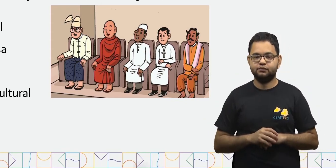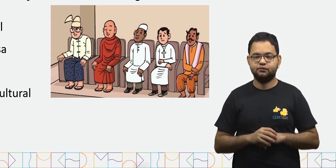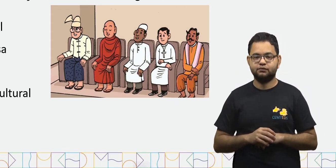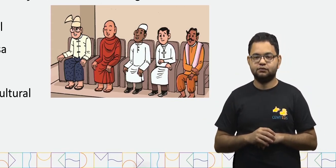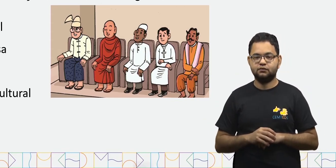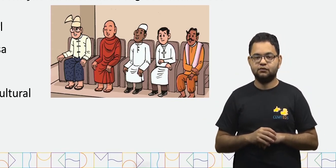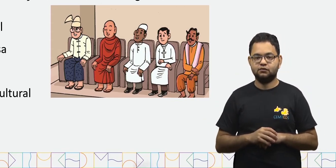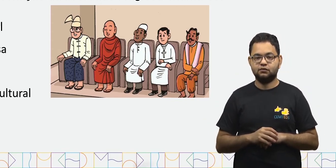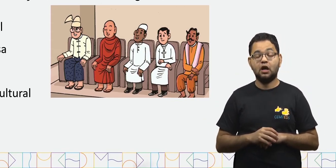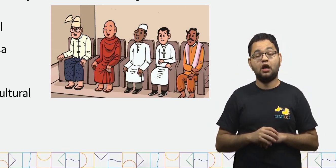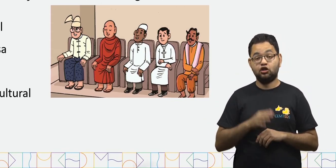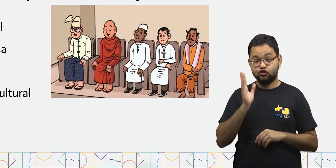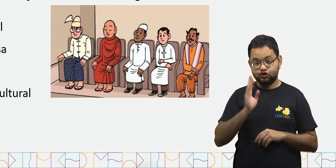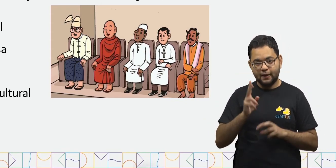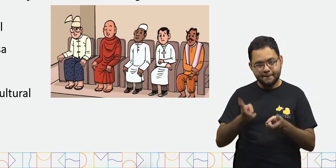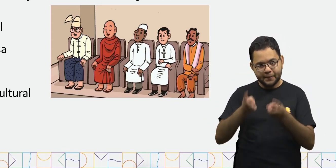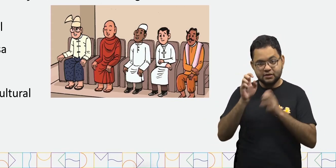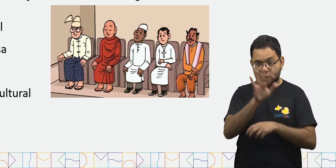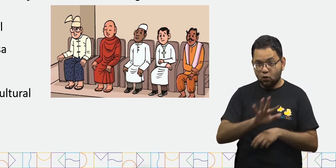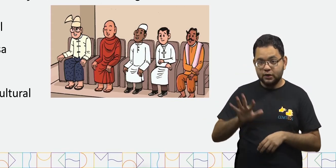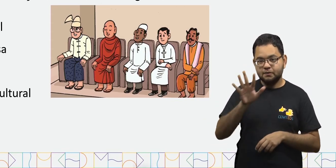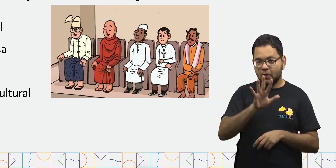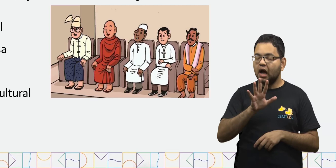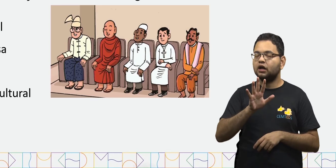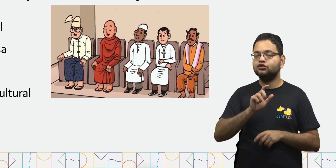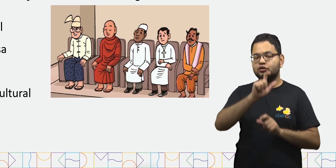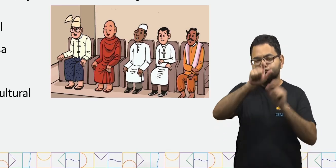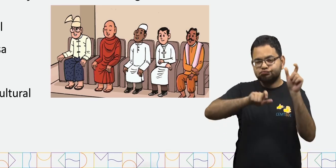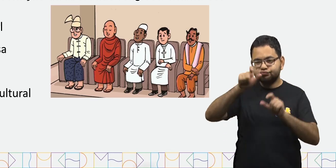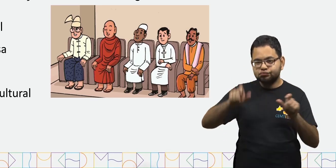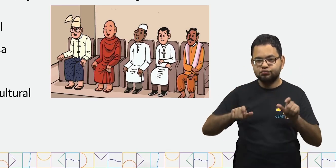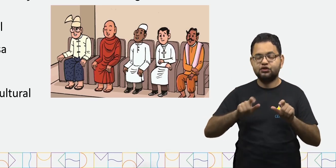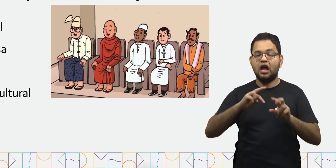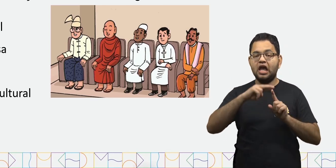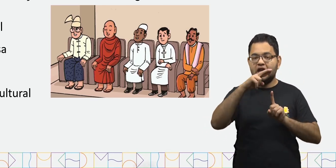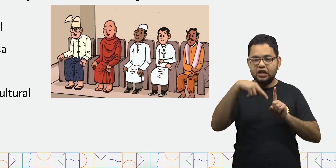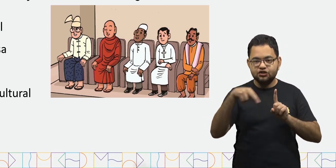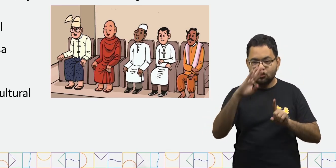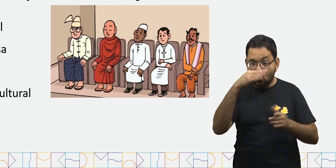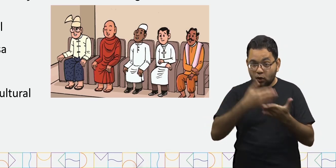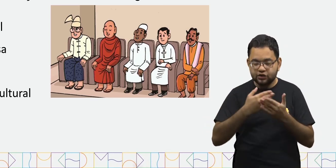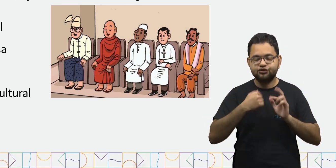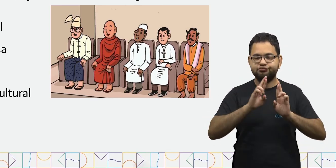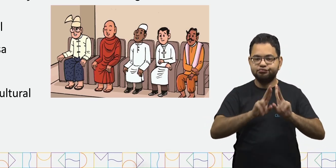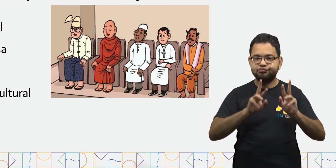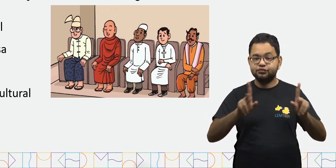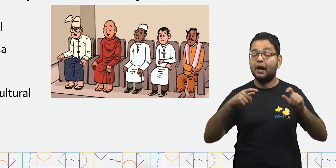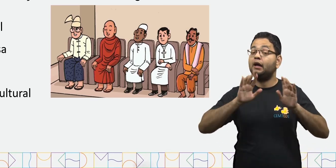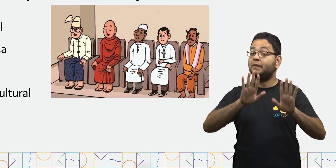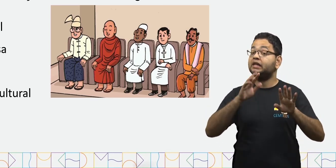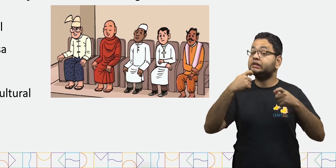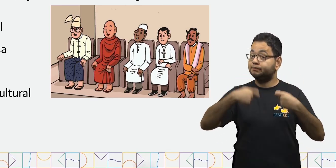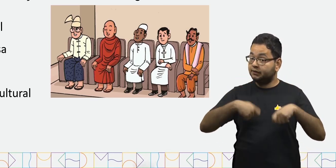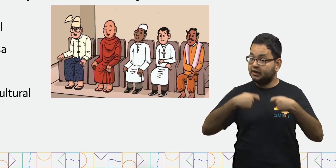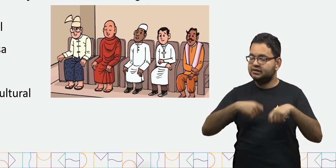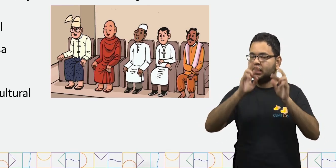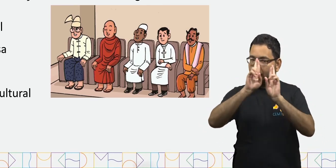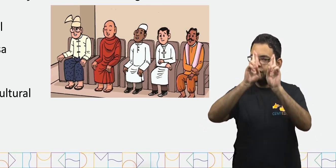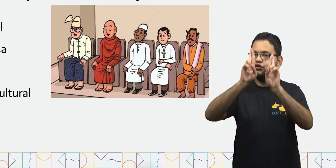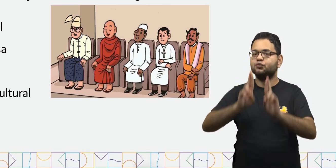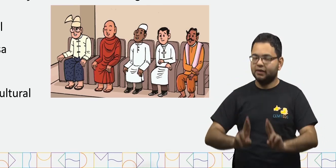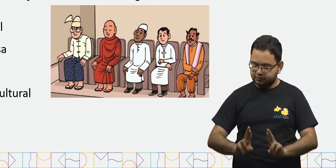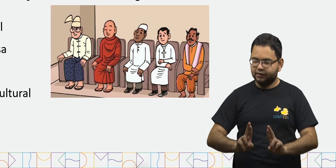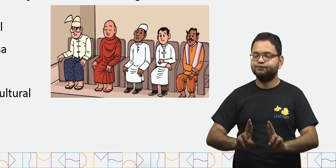que nós vimos uma representação nessa imagem de diferentes formas de religião e sabendo que todos devemos respeitar o